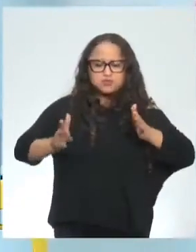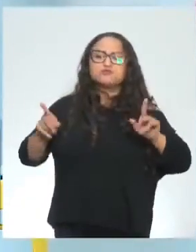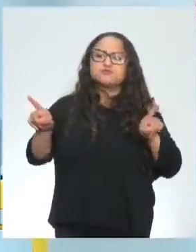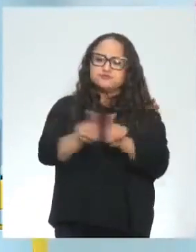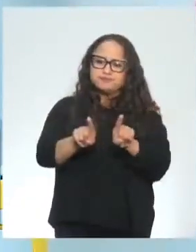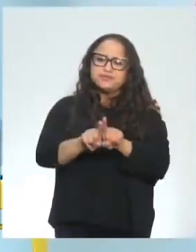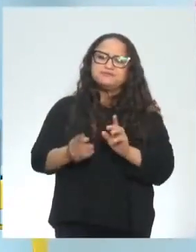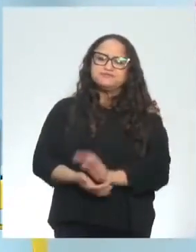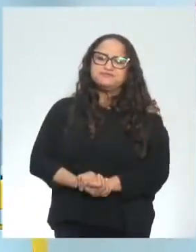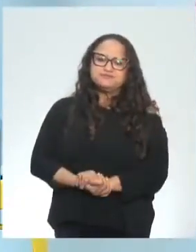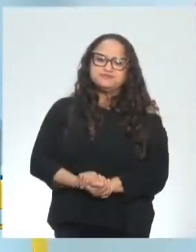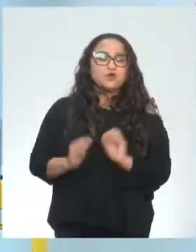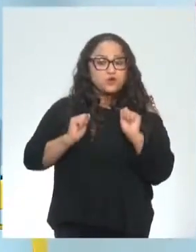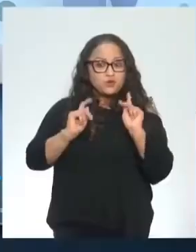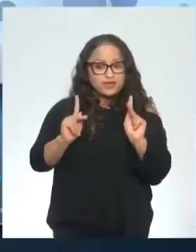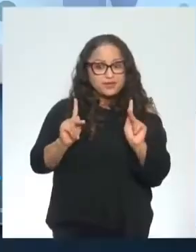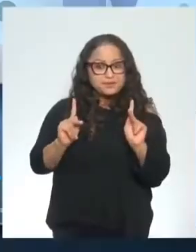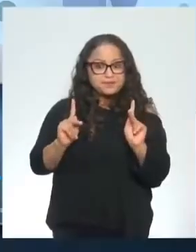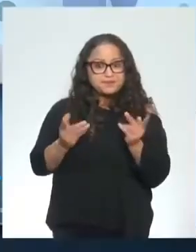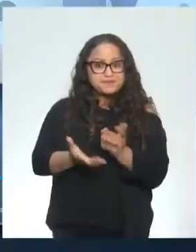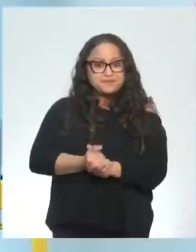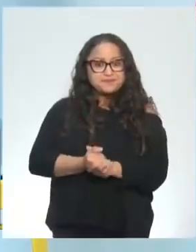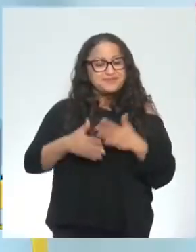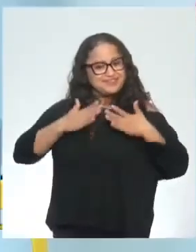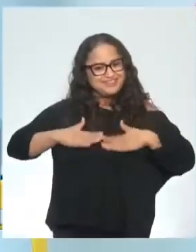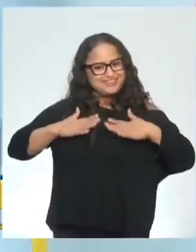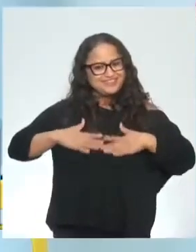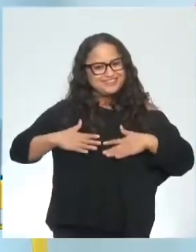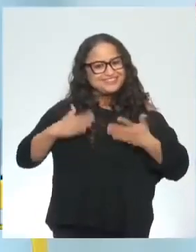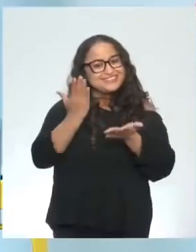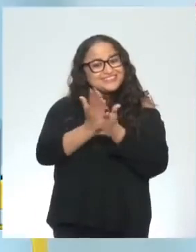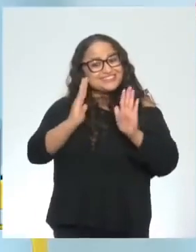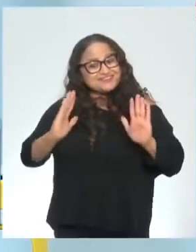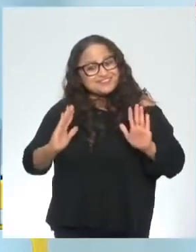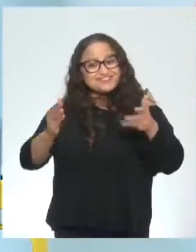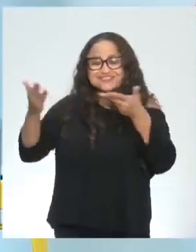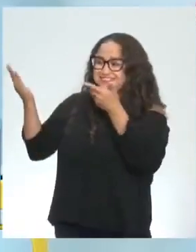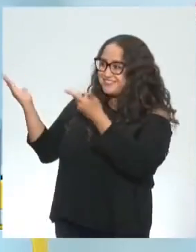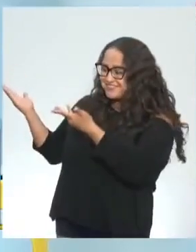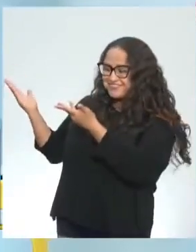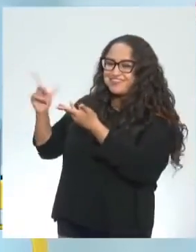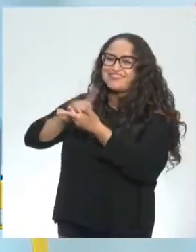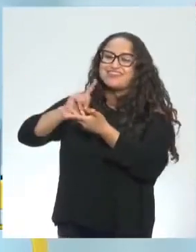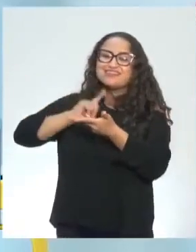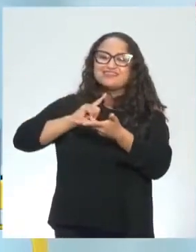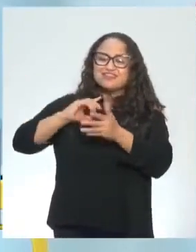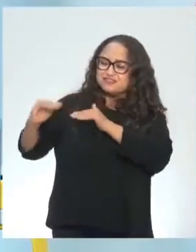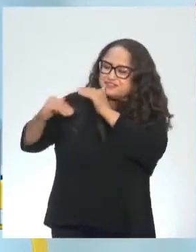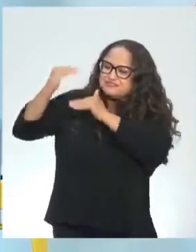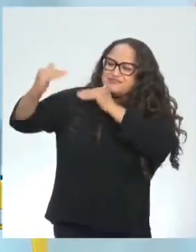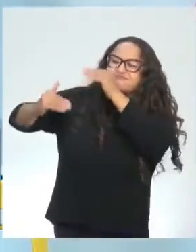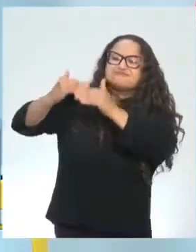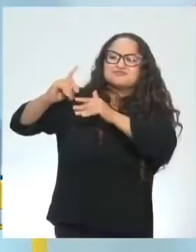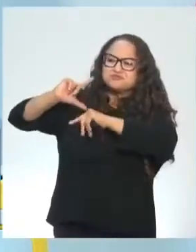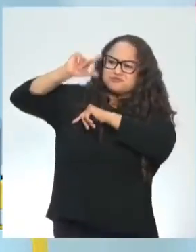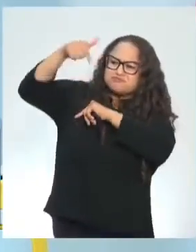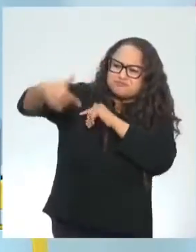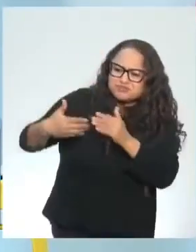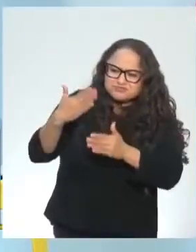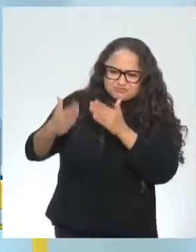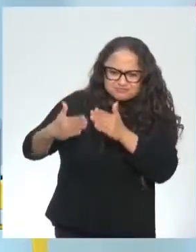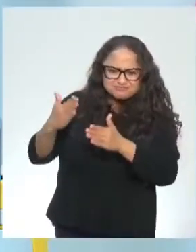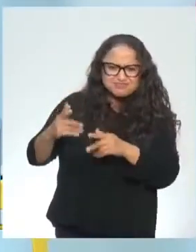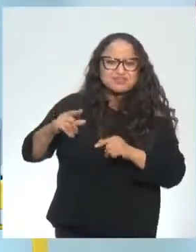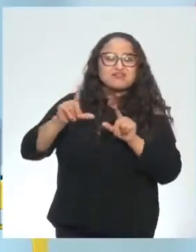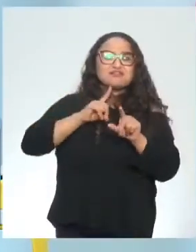também o ok Tranquilo então terminamos aí falamos um pouquinho de vela momento perder kishan prospection